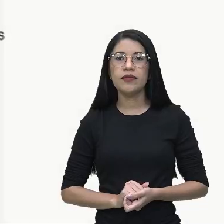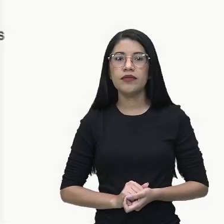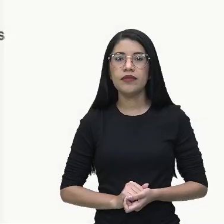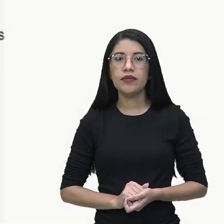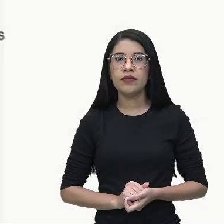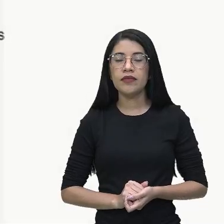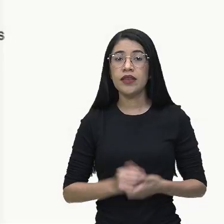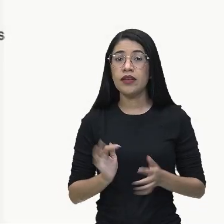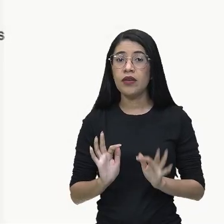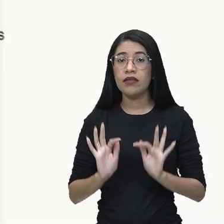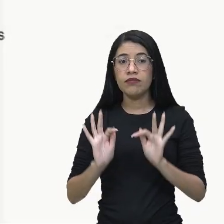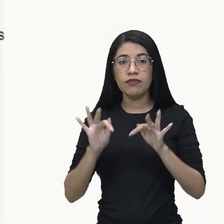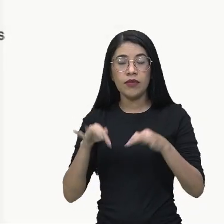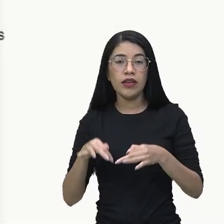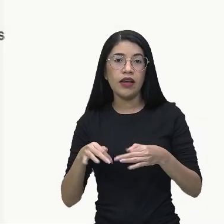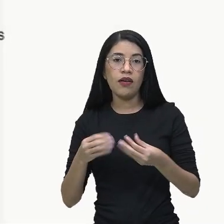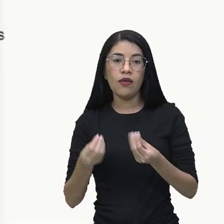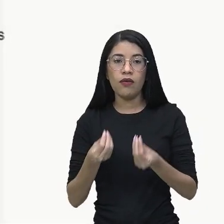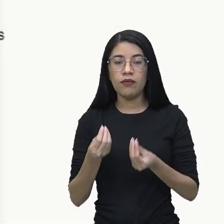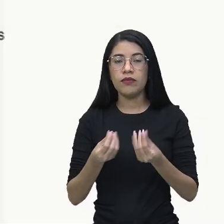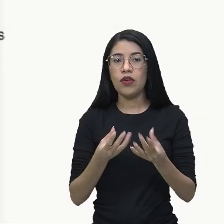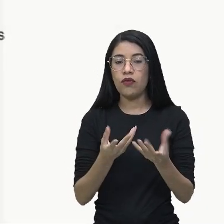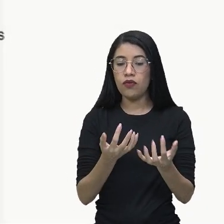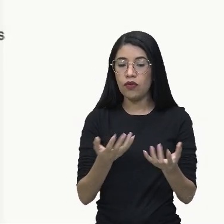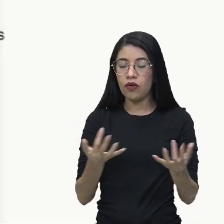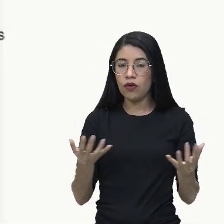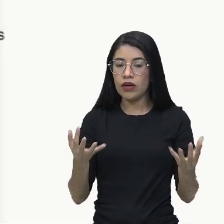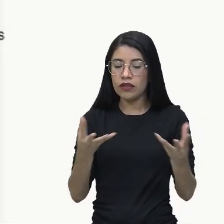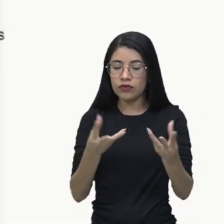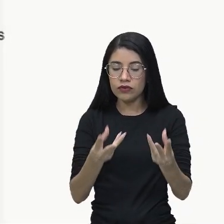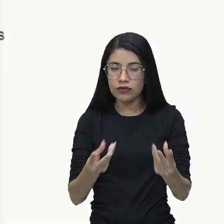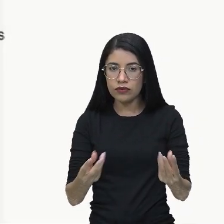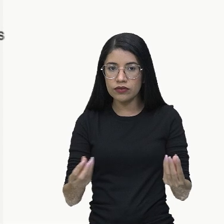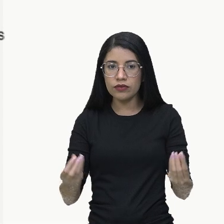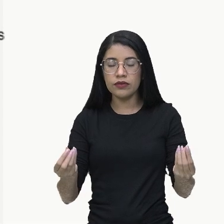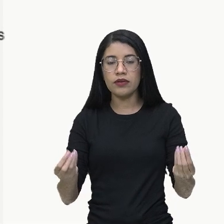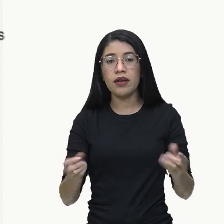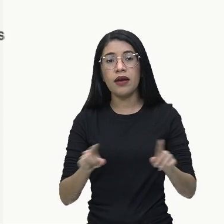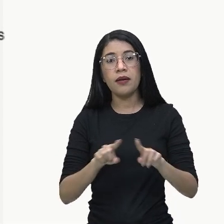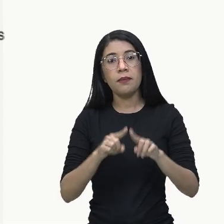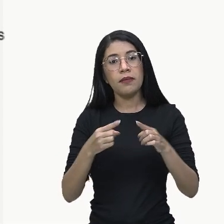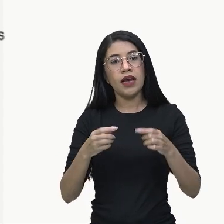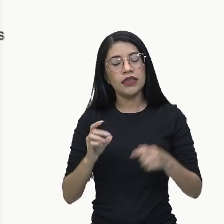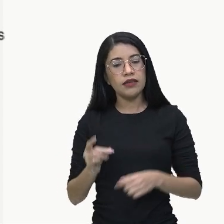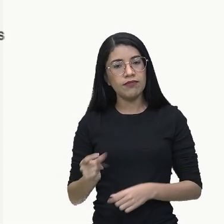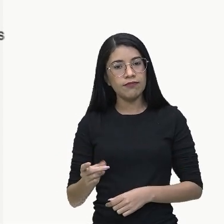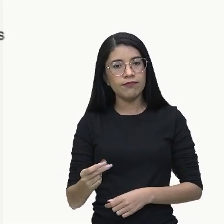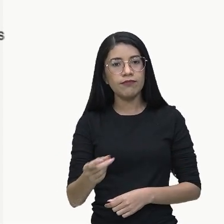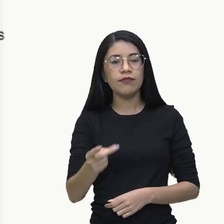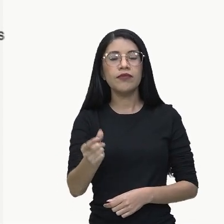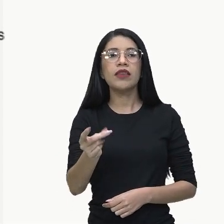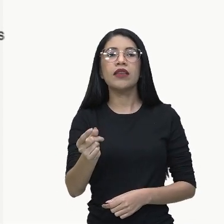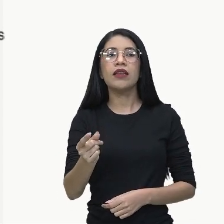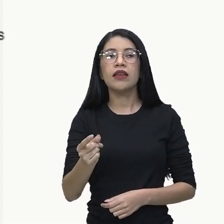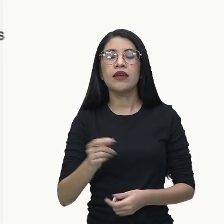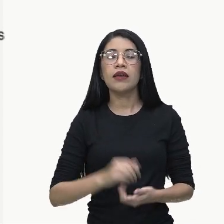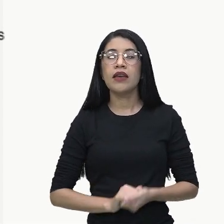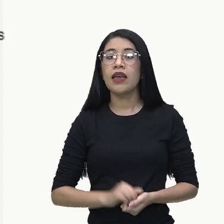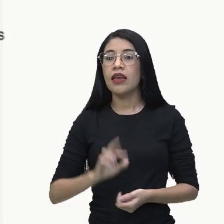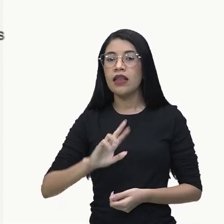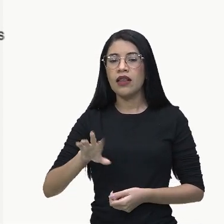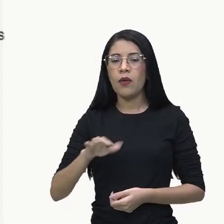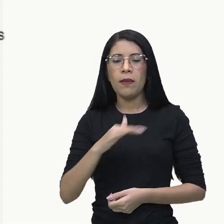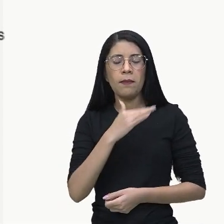a chama em algum momento ela apaga certo mas que seja infinito olha só que não seja